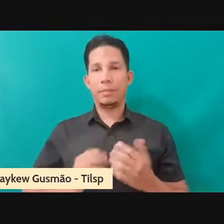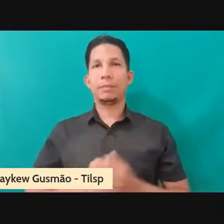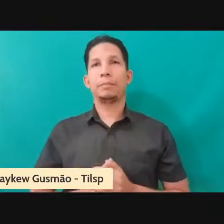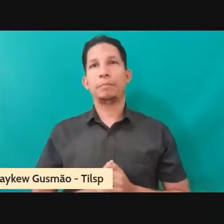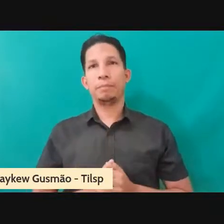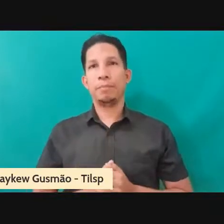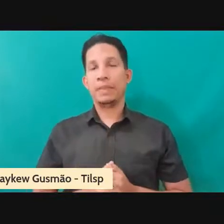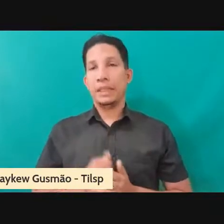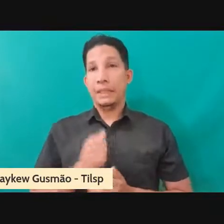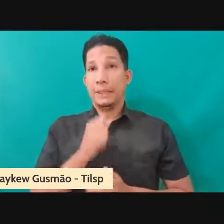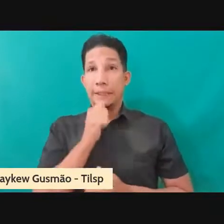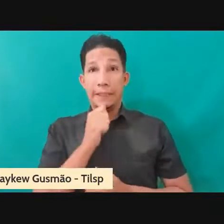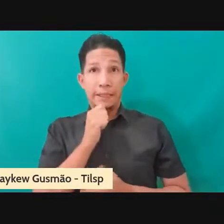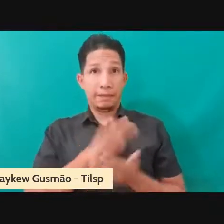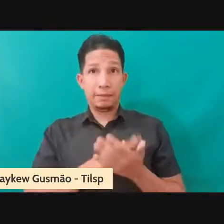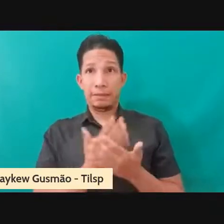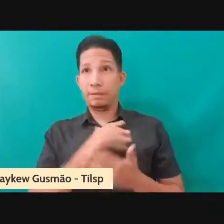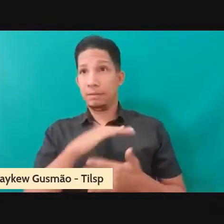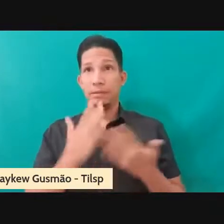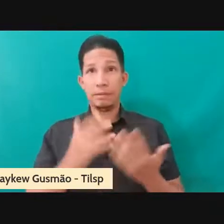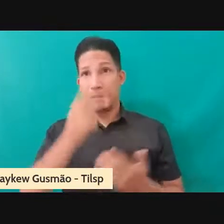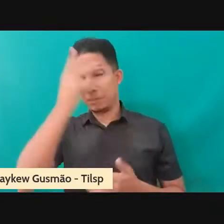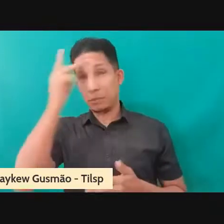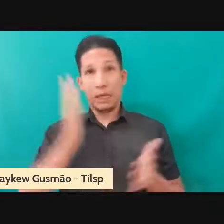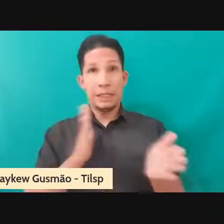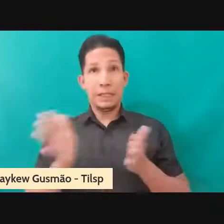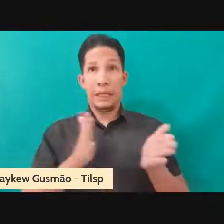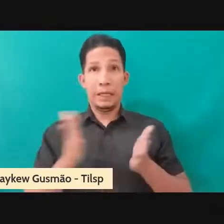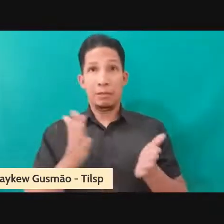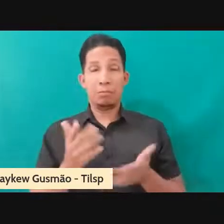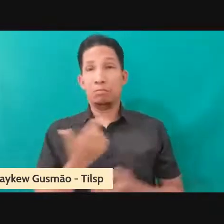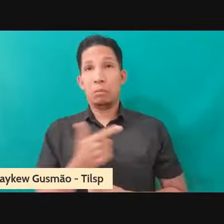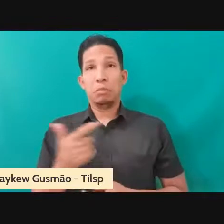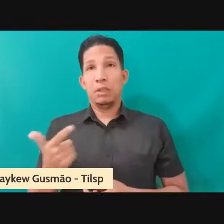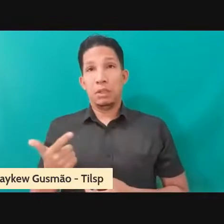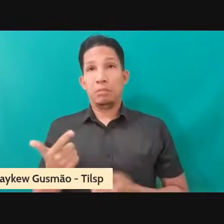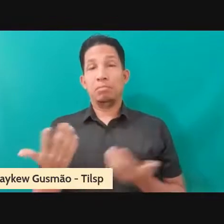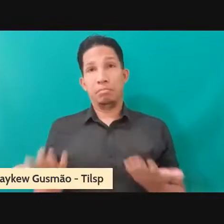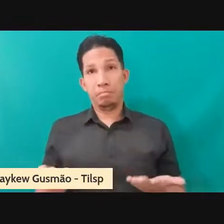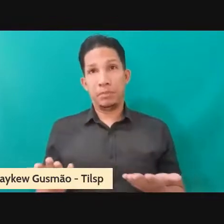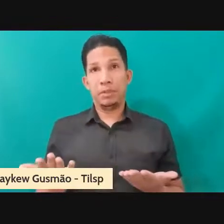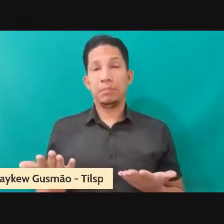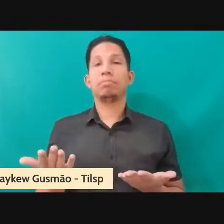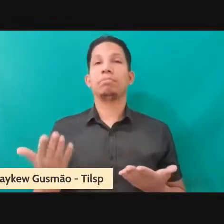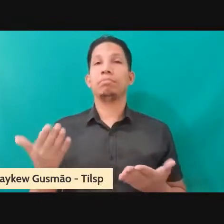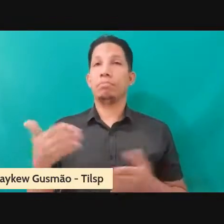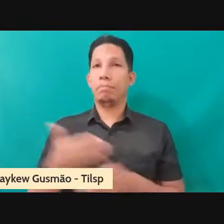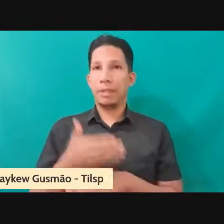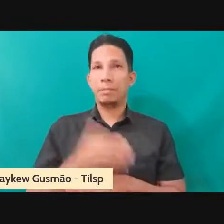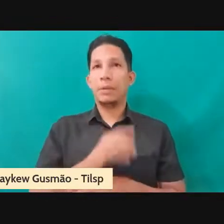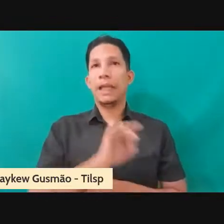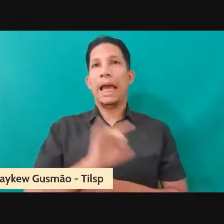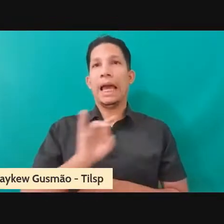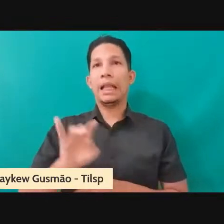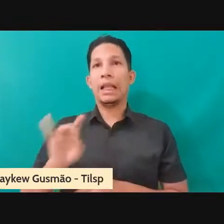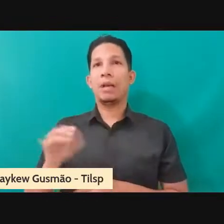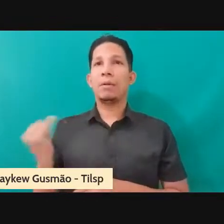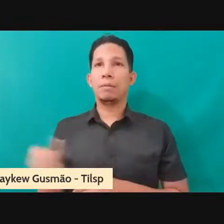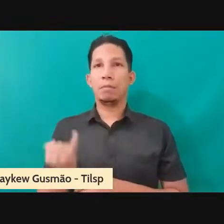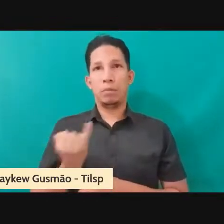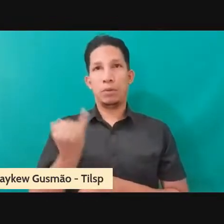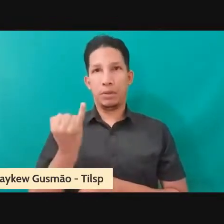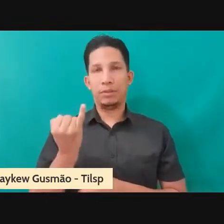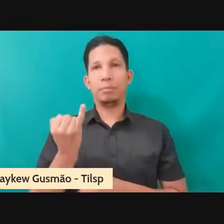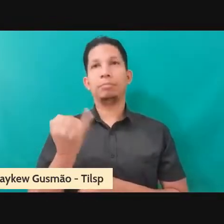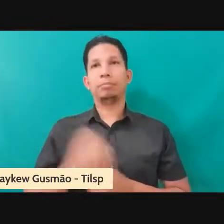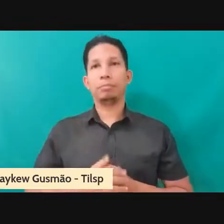eles, muitas pessoas não teriam acesso ao que eu vou dizer agora, então a participação de cada um é importante. Primeiramente, o convite, a